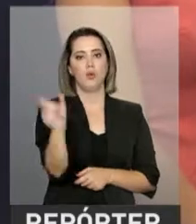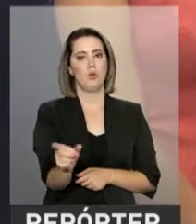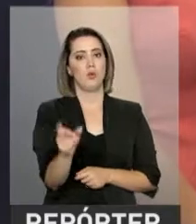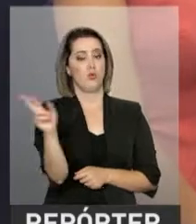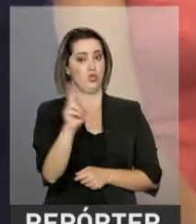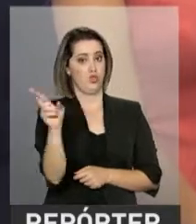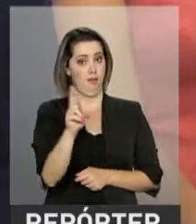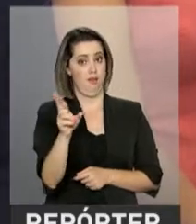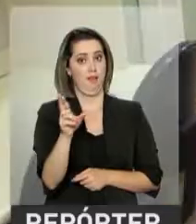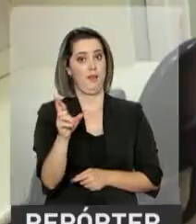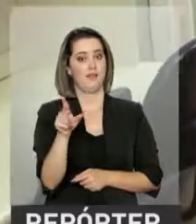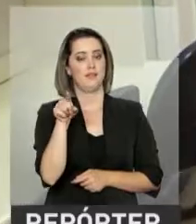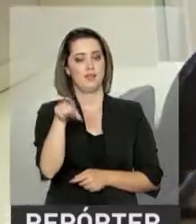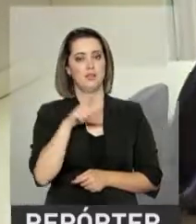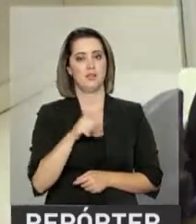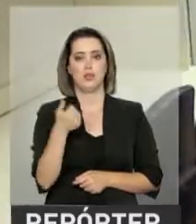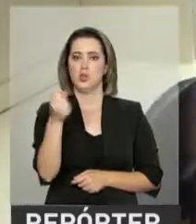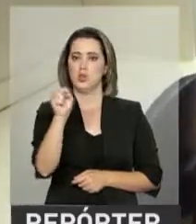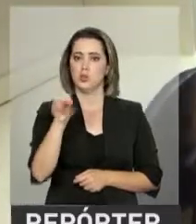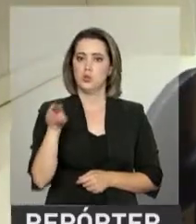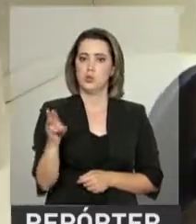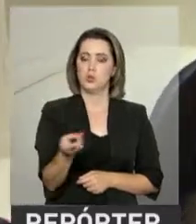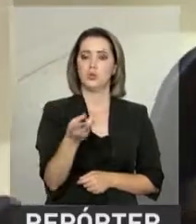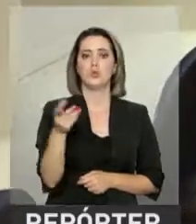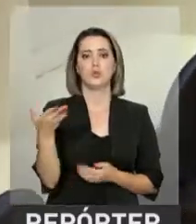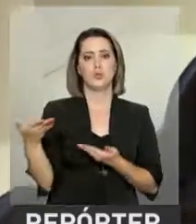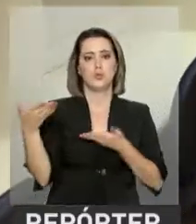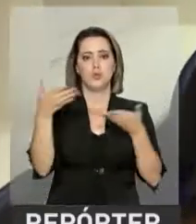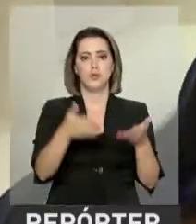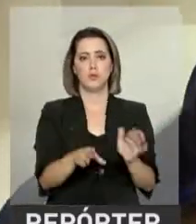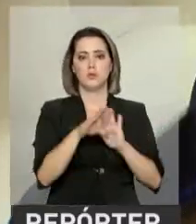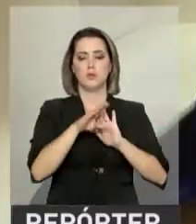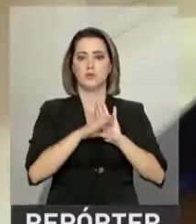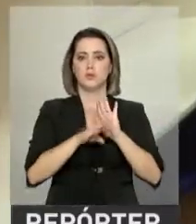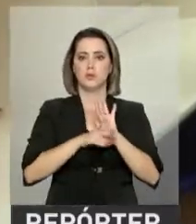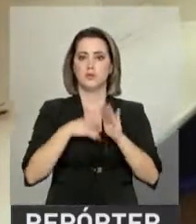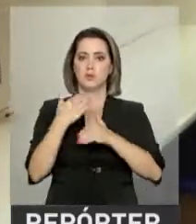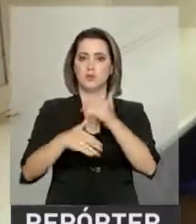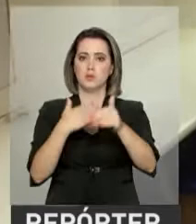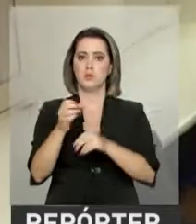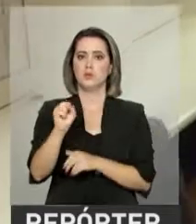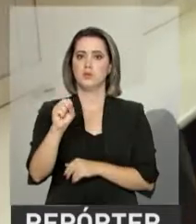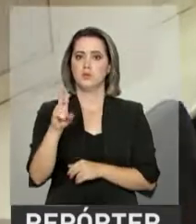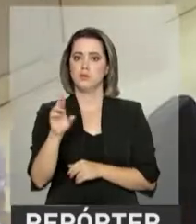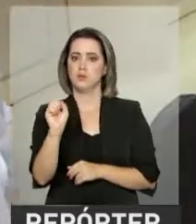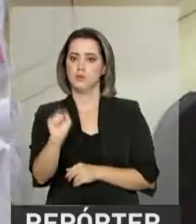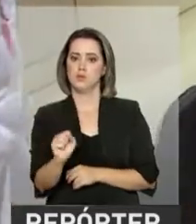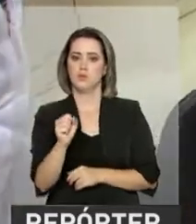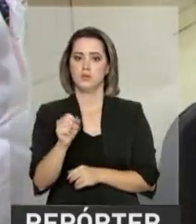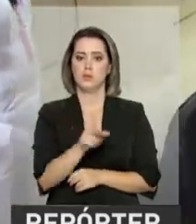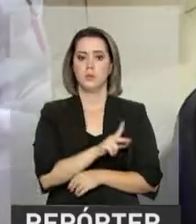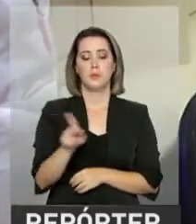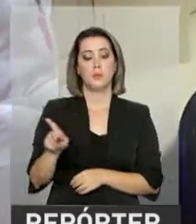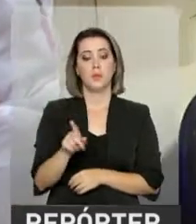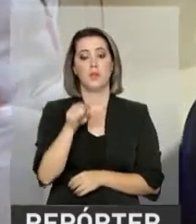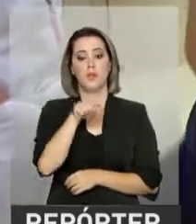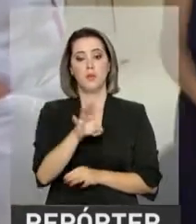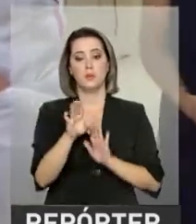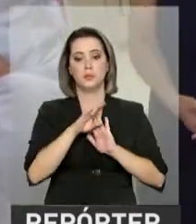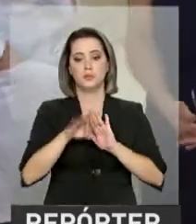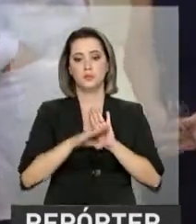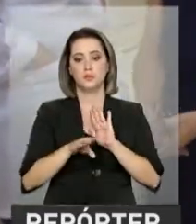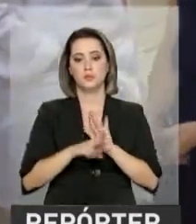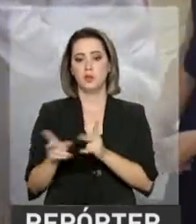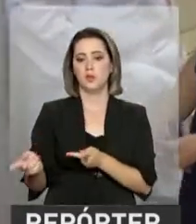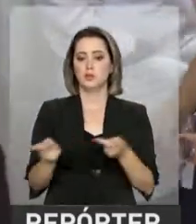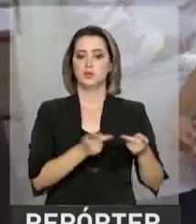18 milhões e quatrocentos mil reais vieram do programa de desenvolvimento do sus para presidente do programa a visita da